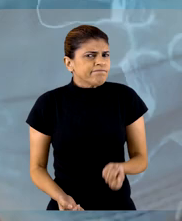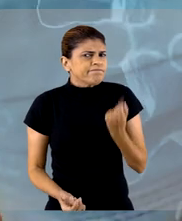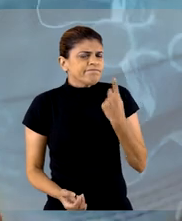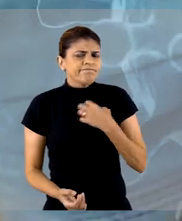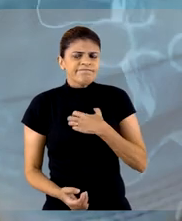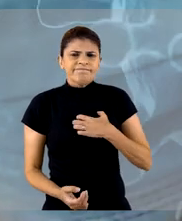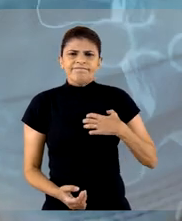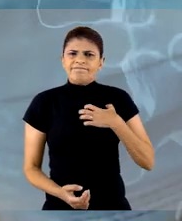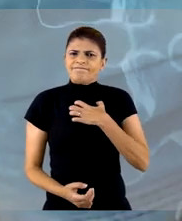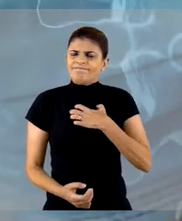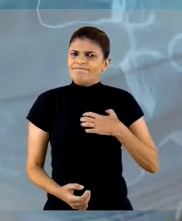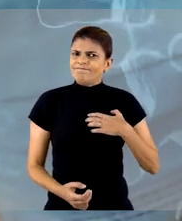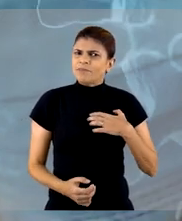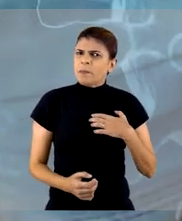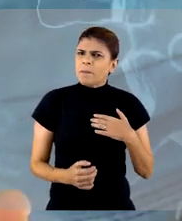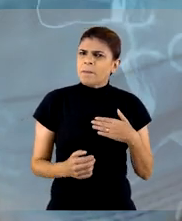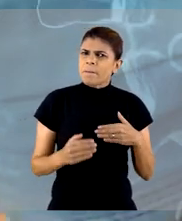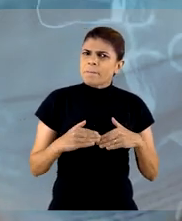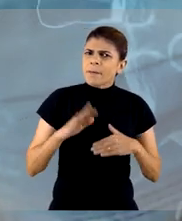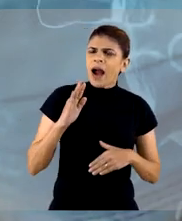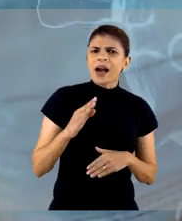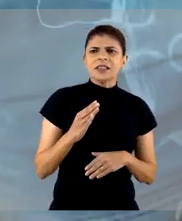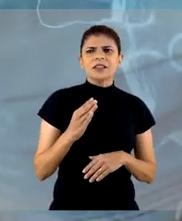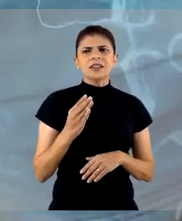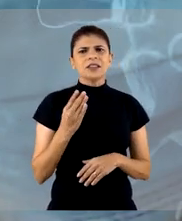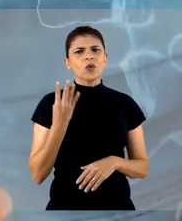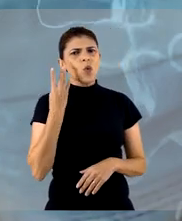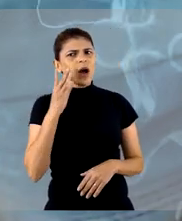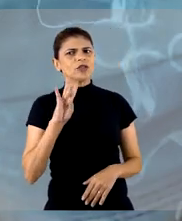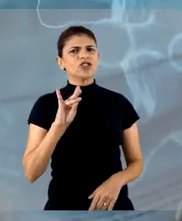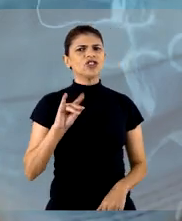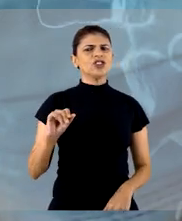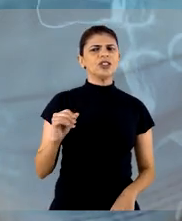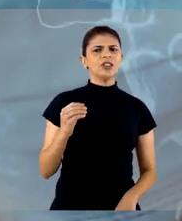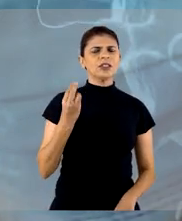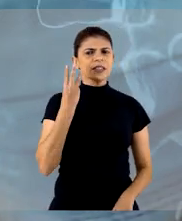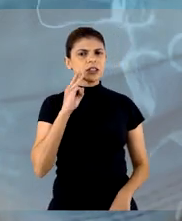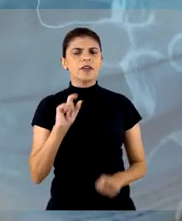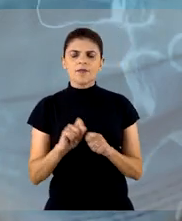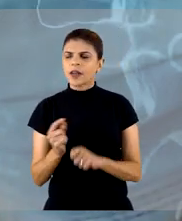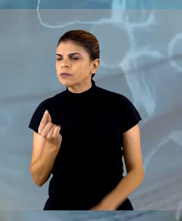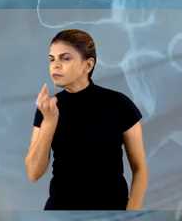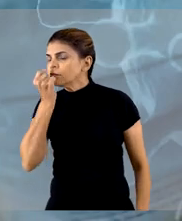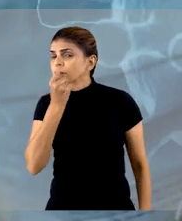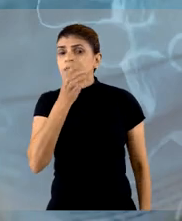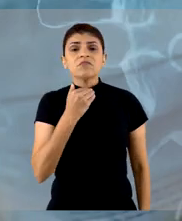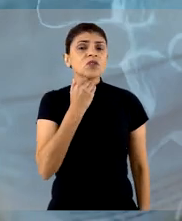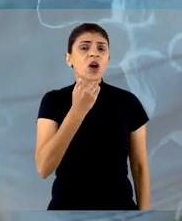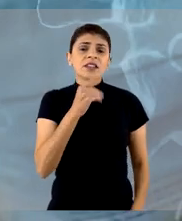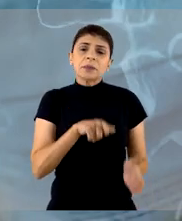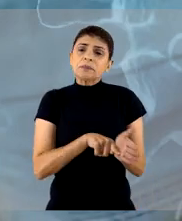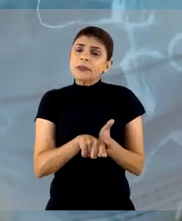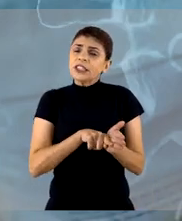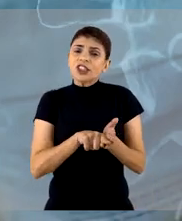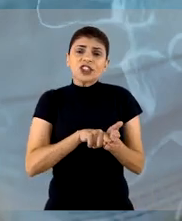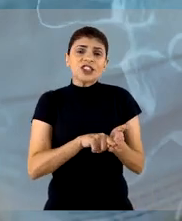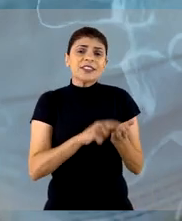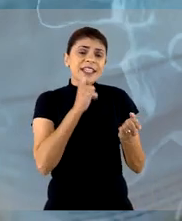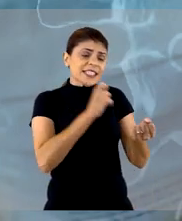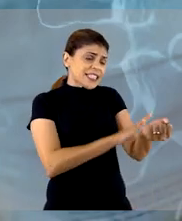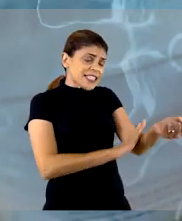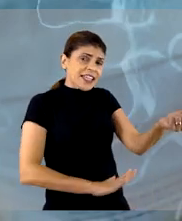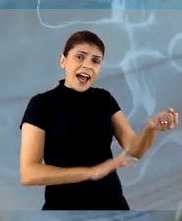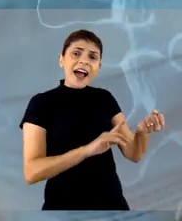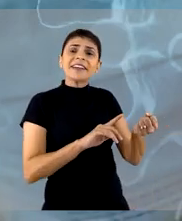está com sintomas há no máximo 2, 3 ou 4 dias, o ideal é que faça logo a PCR. Não adianta fazer pesquisa de anticorpos